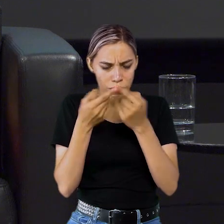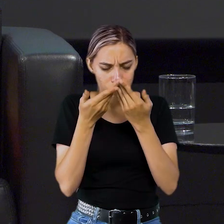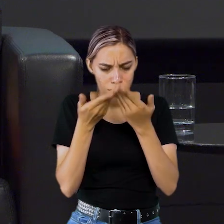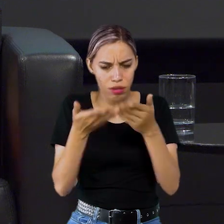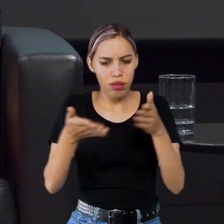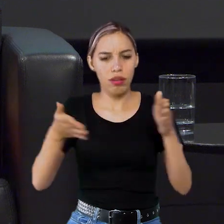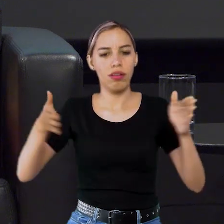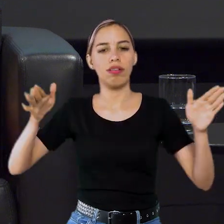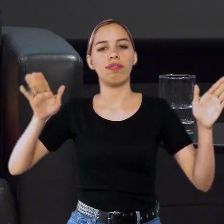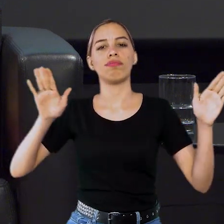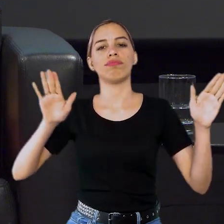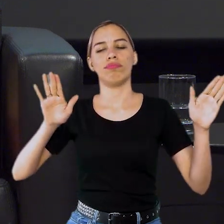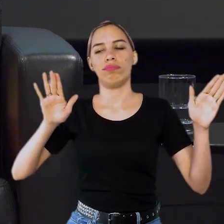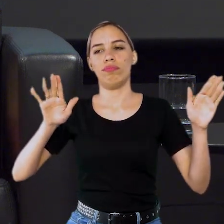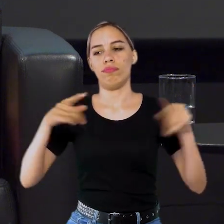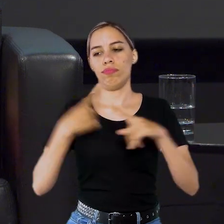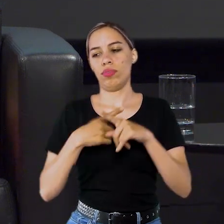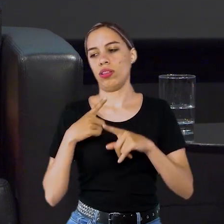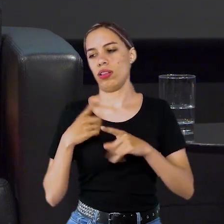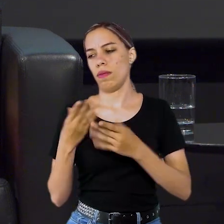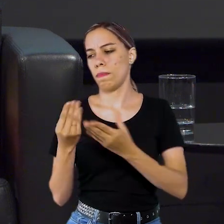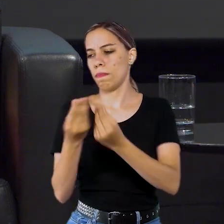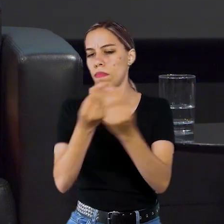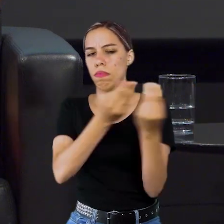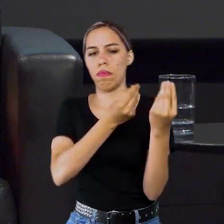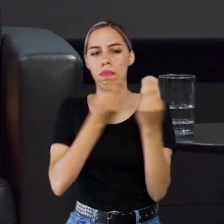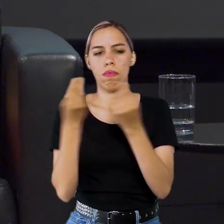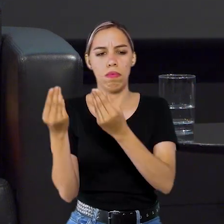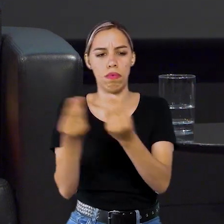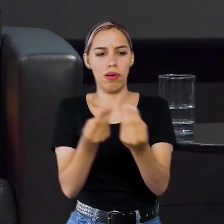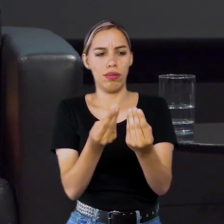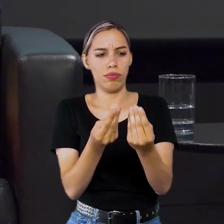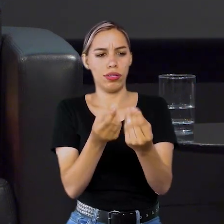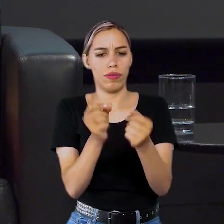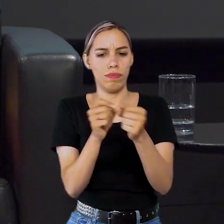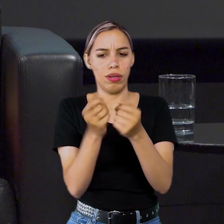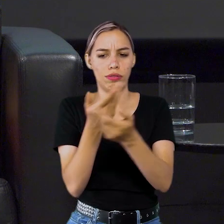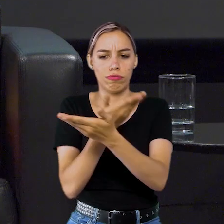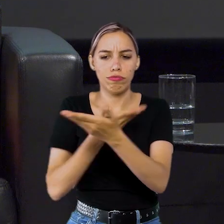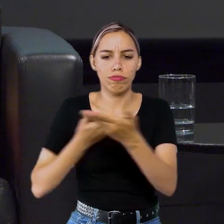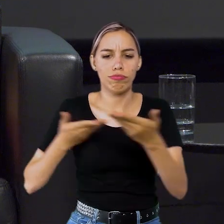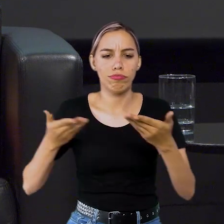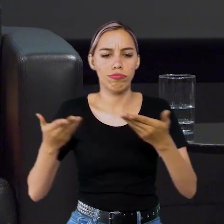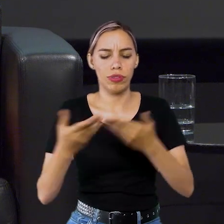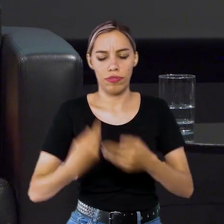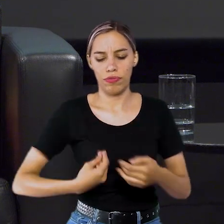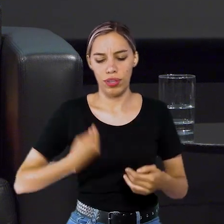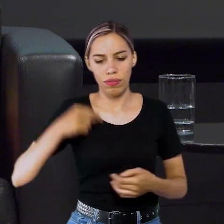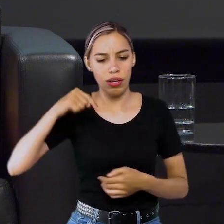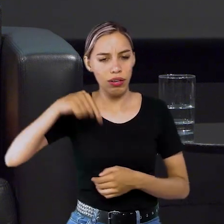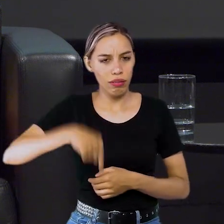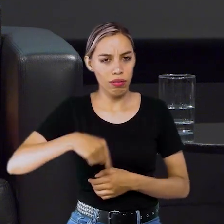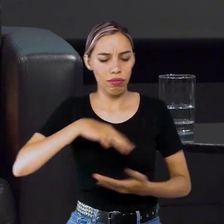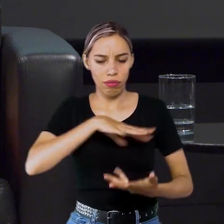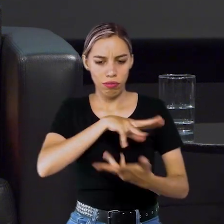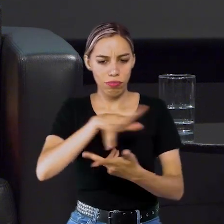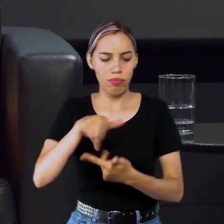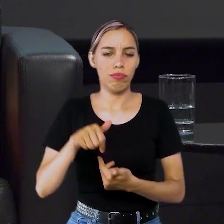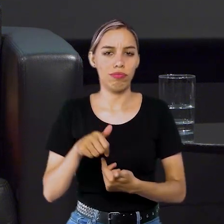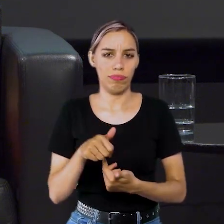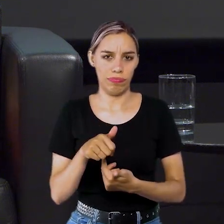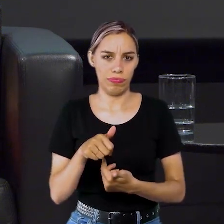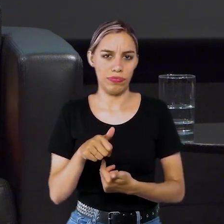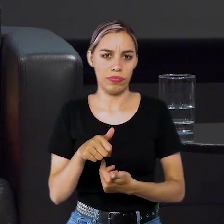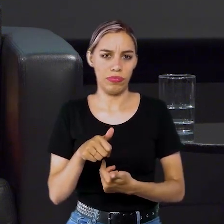invisível, né? Porque são todos os seres que compartilham dessa morada sagrada, que nós fazemos parte, mas nós